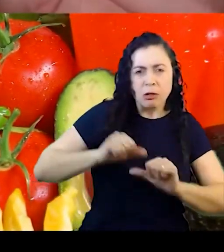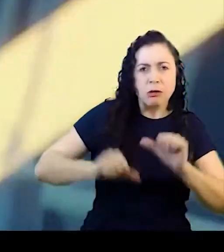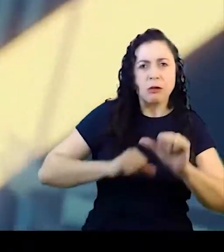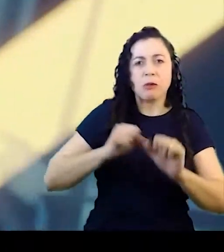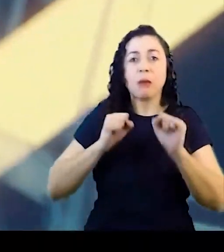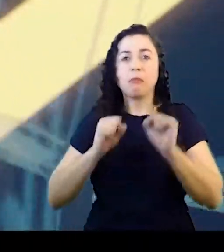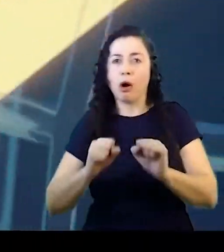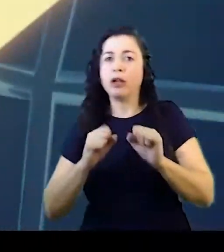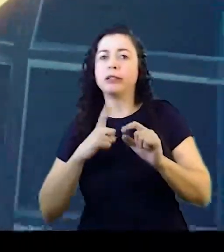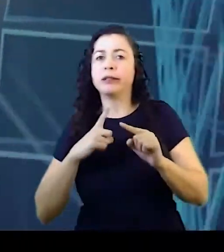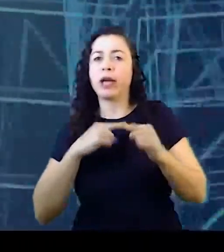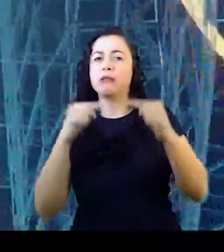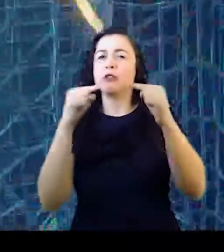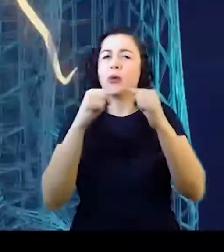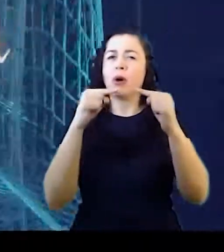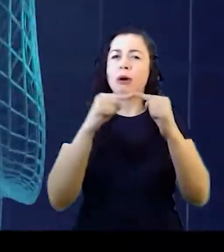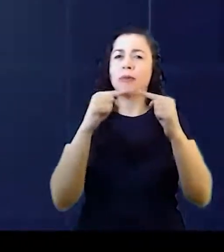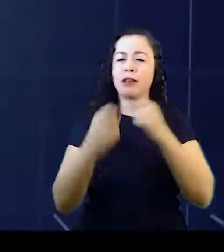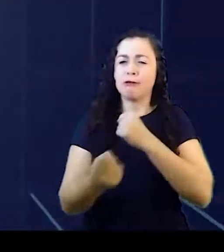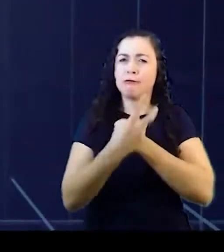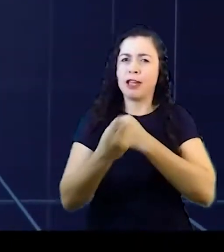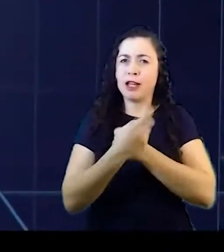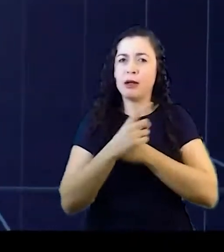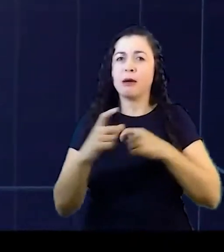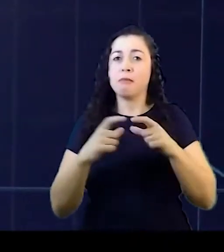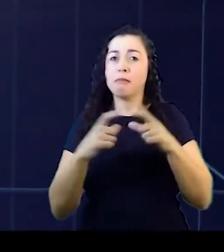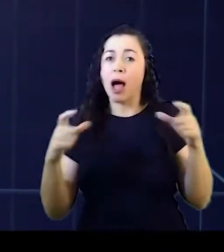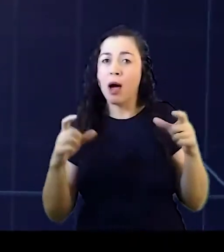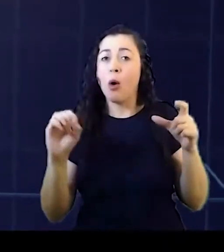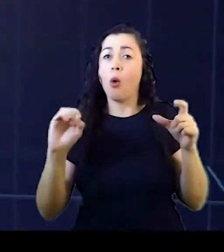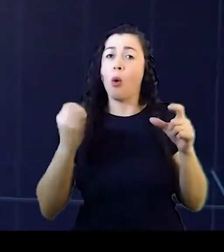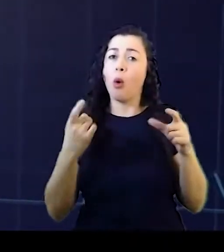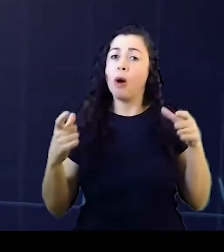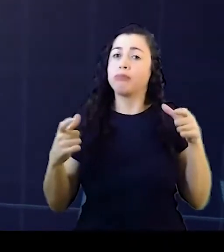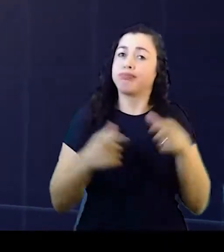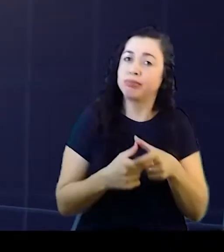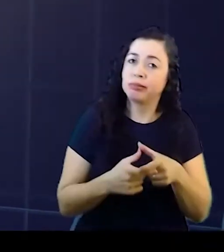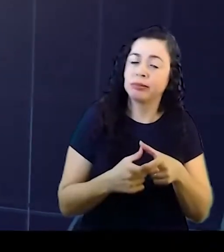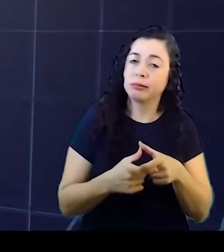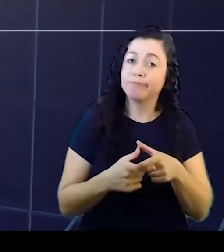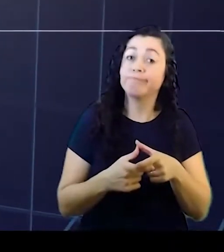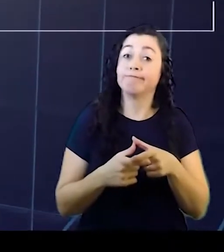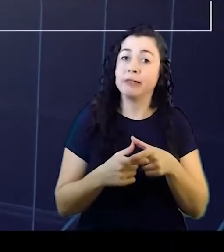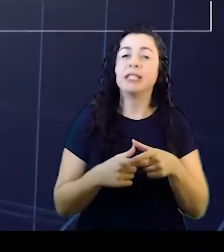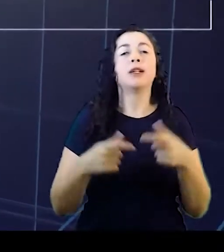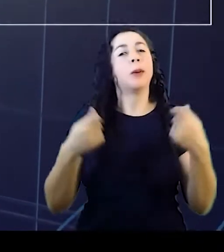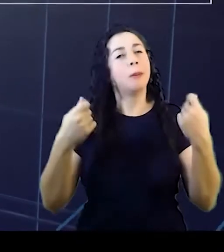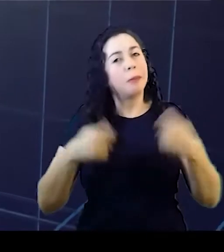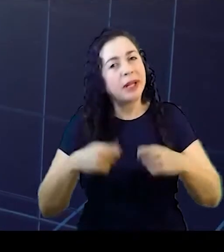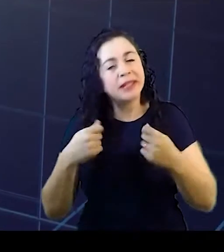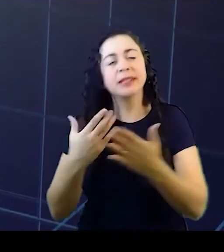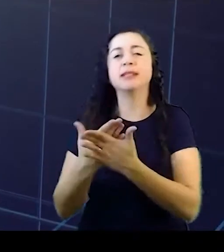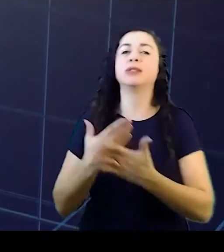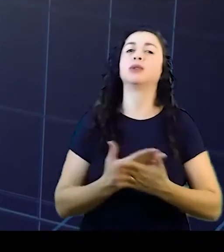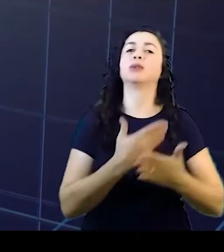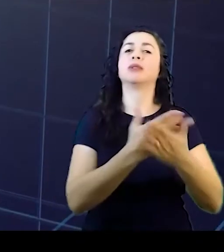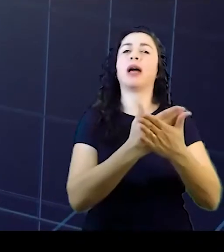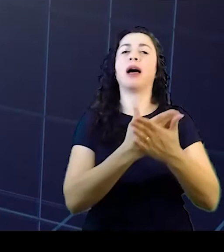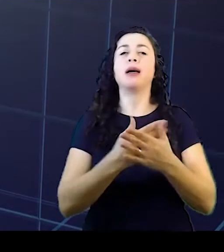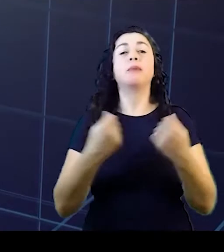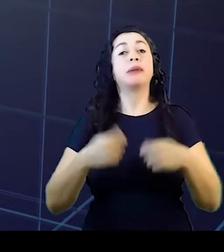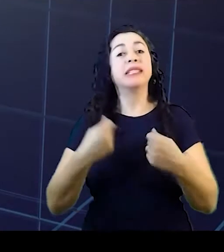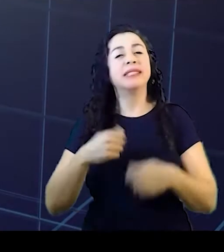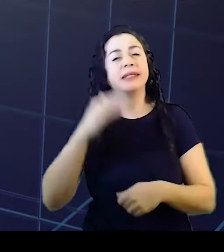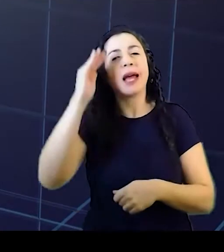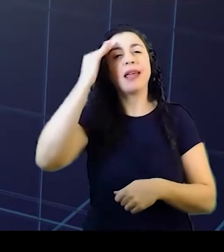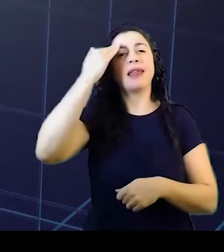menor suscetibilidade às infecções virais. Então, nesse sentido, faz todo sentido a gente ver